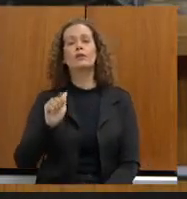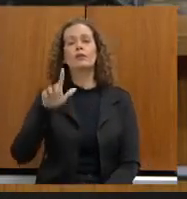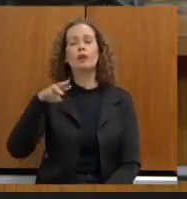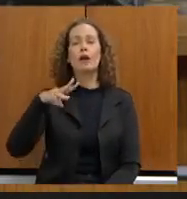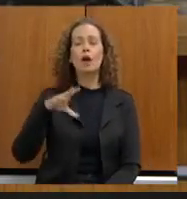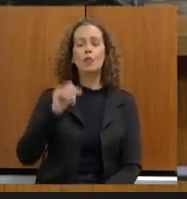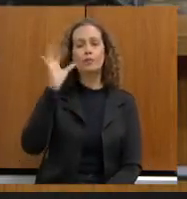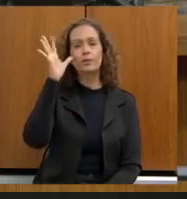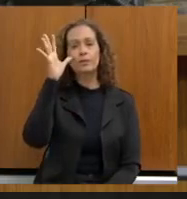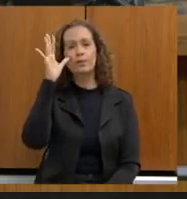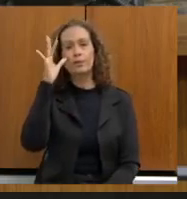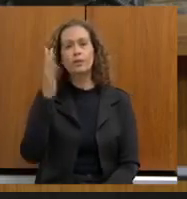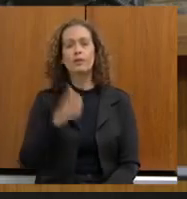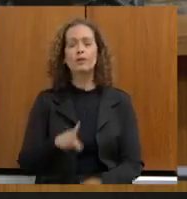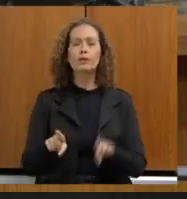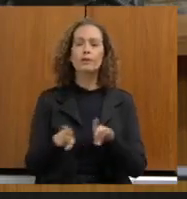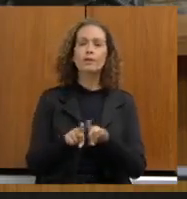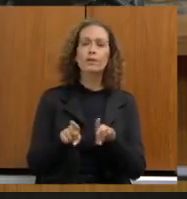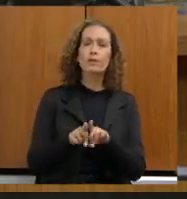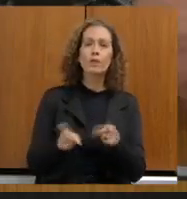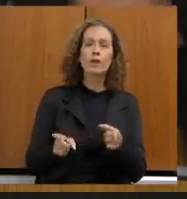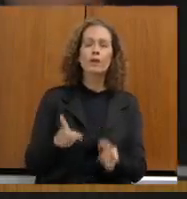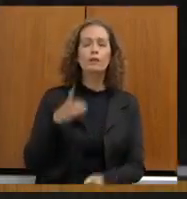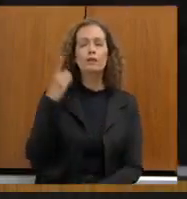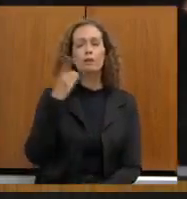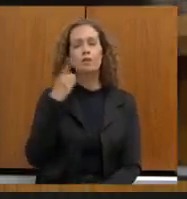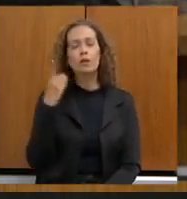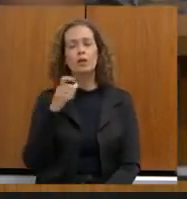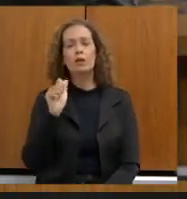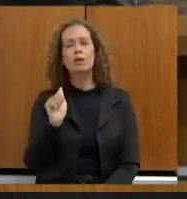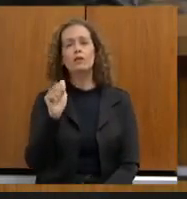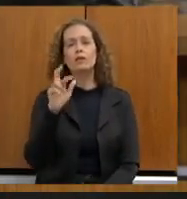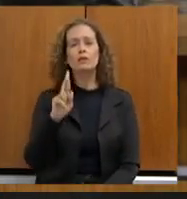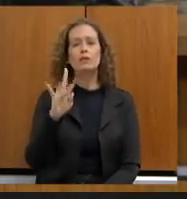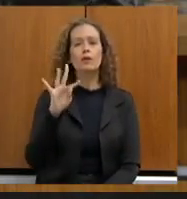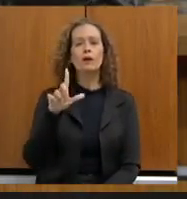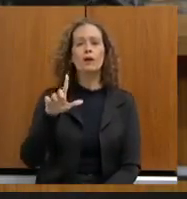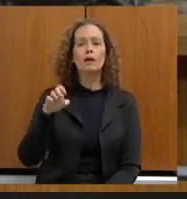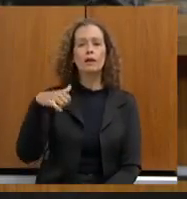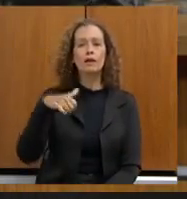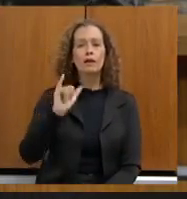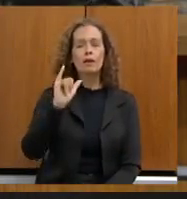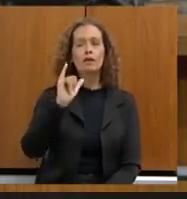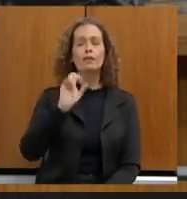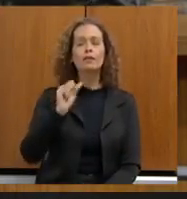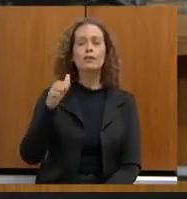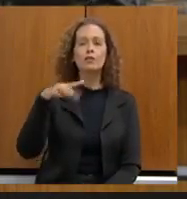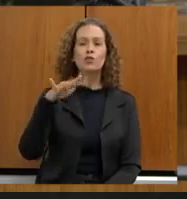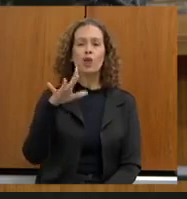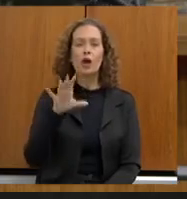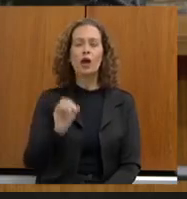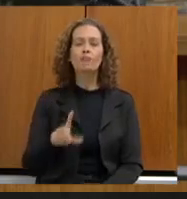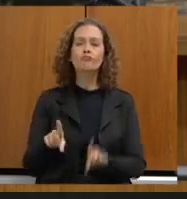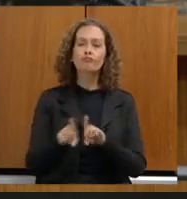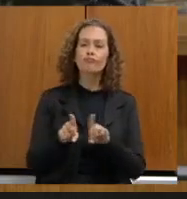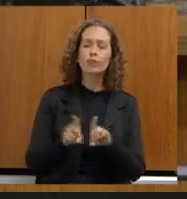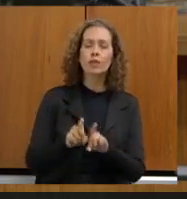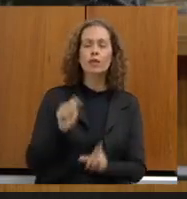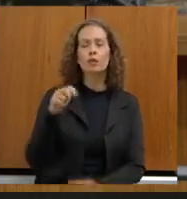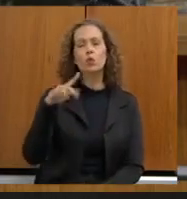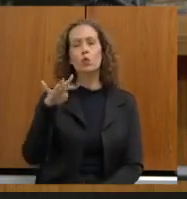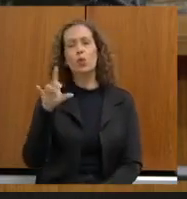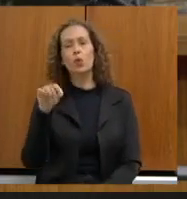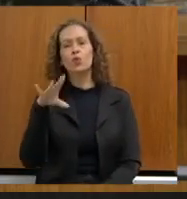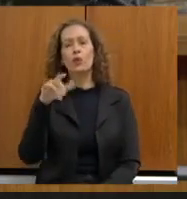Deputado celise laviola Deputado Arlen Santiago nosso querido Deputado Antonio Carlos Arantes